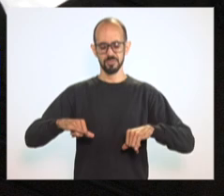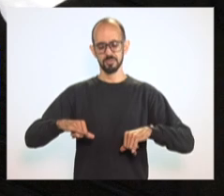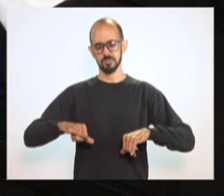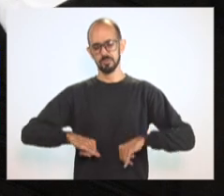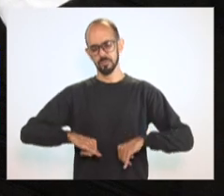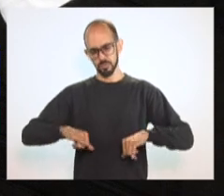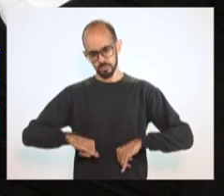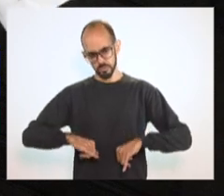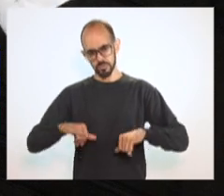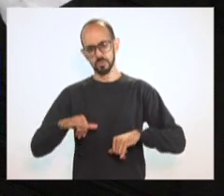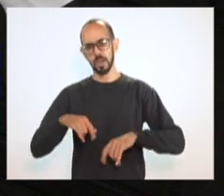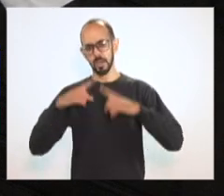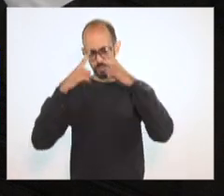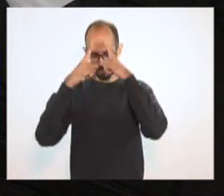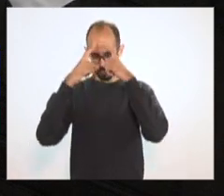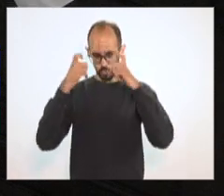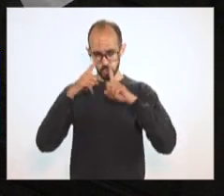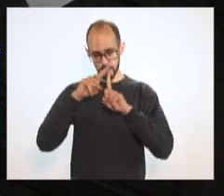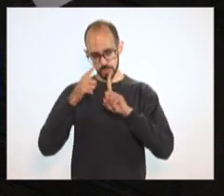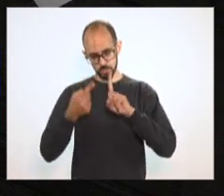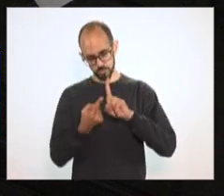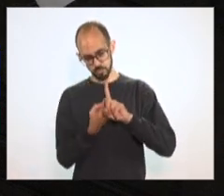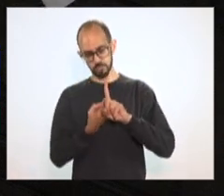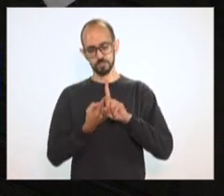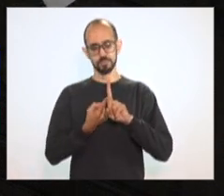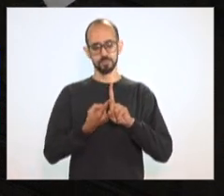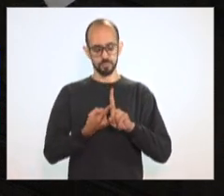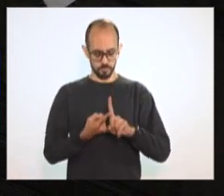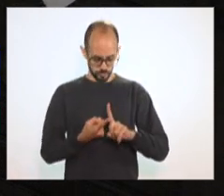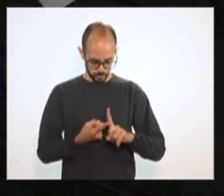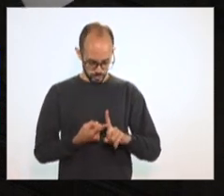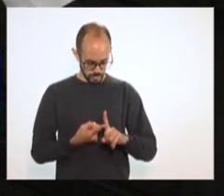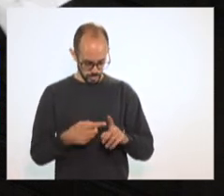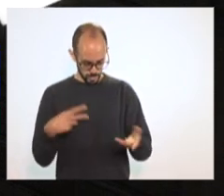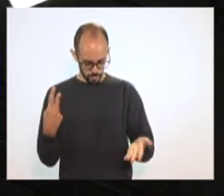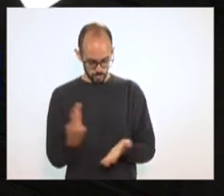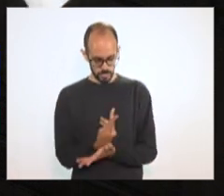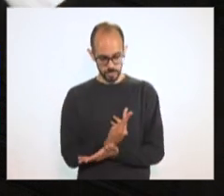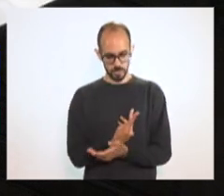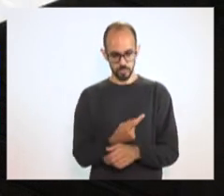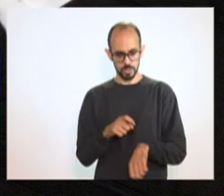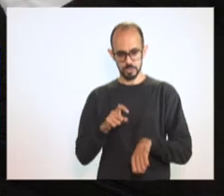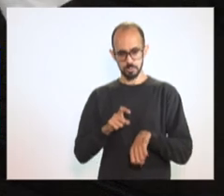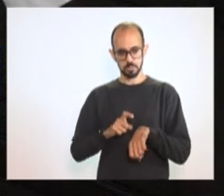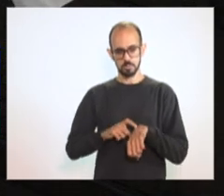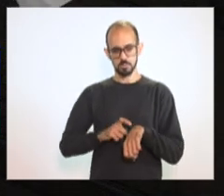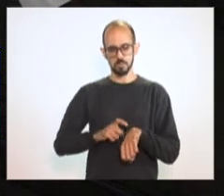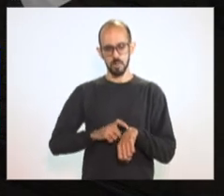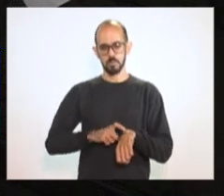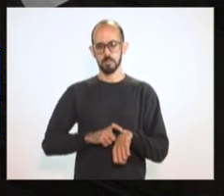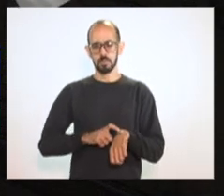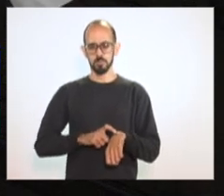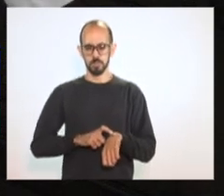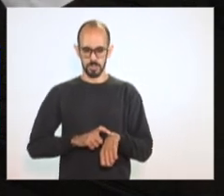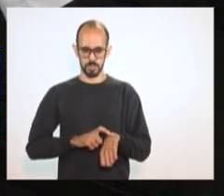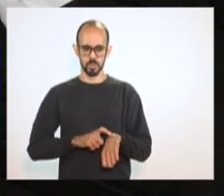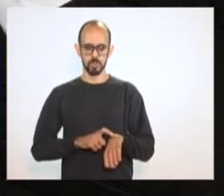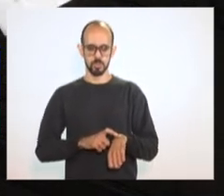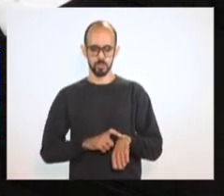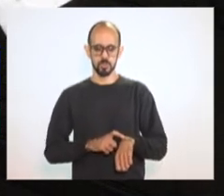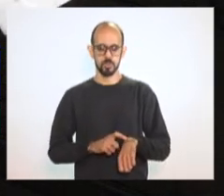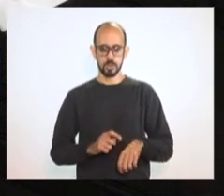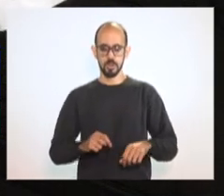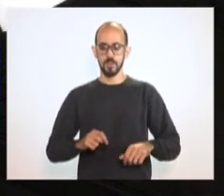mulheres que também tiveram aí o seu momento vilipendiado quando estava dando a luz